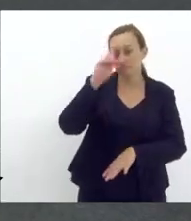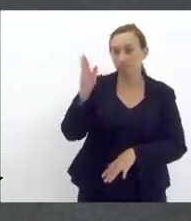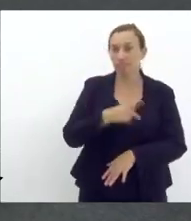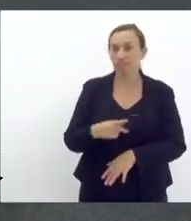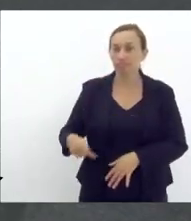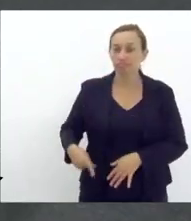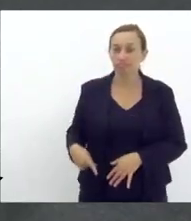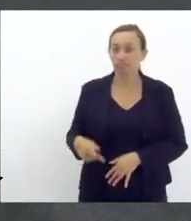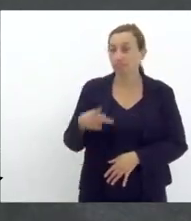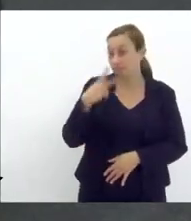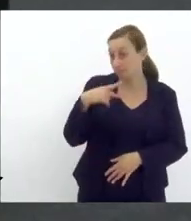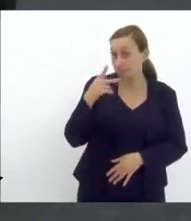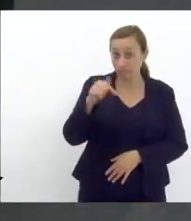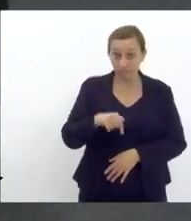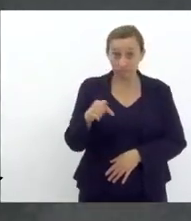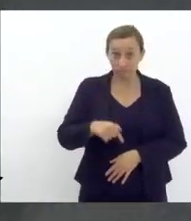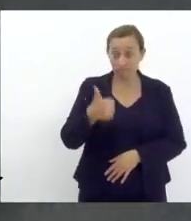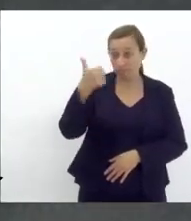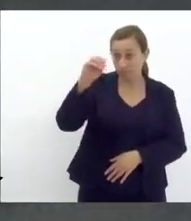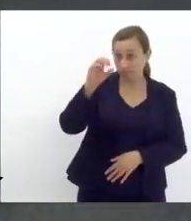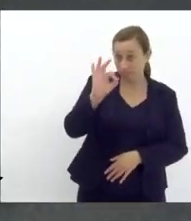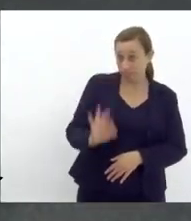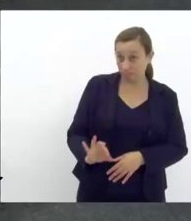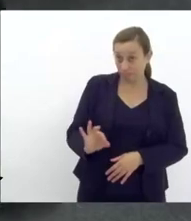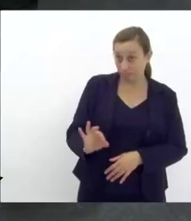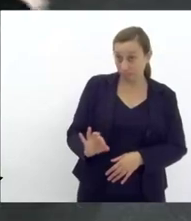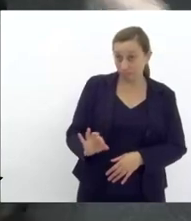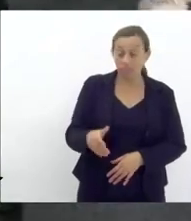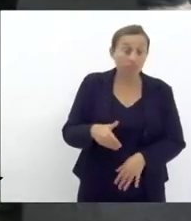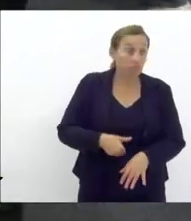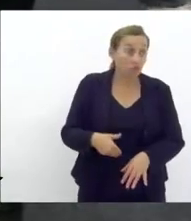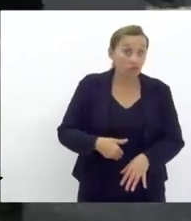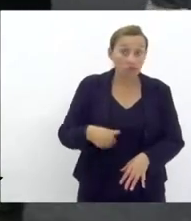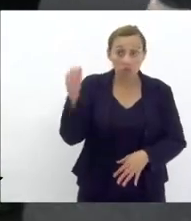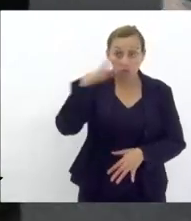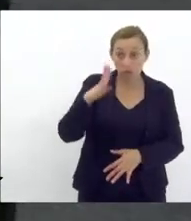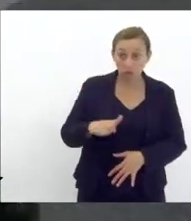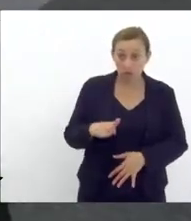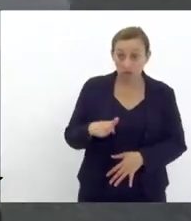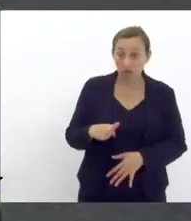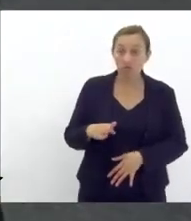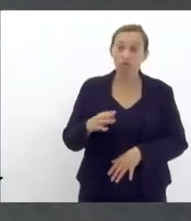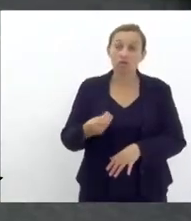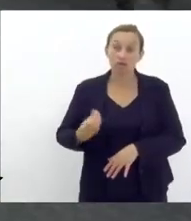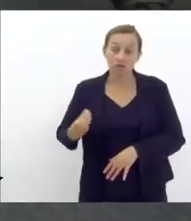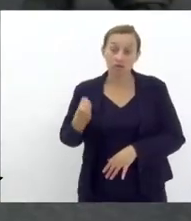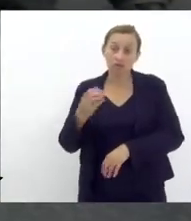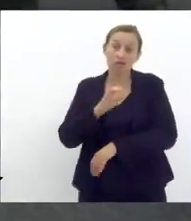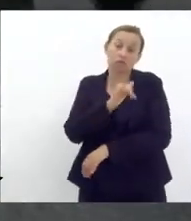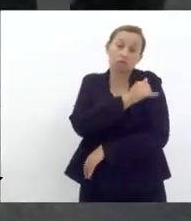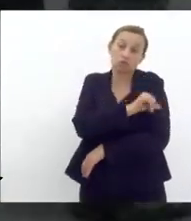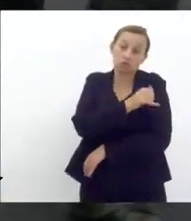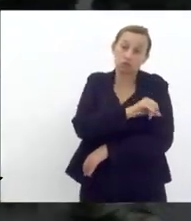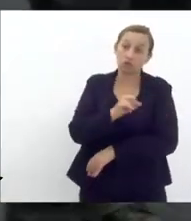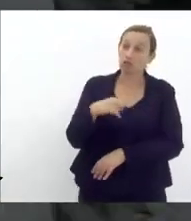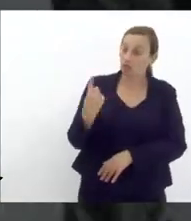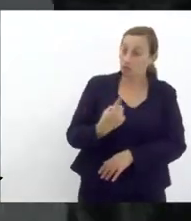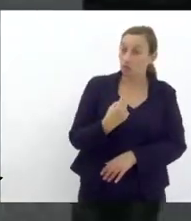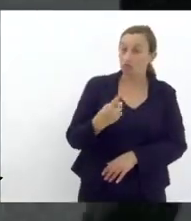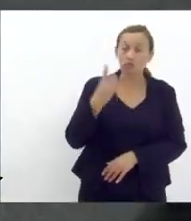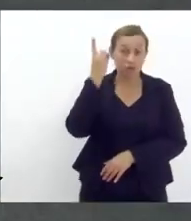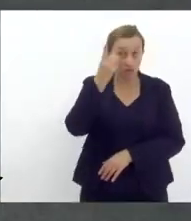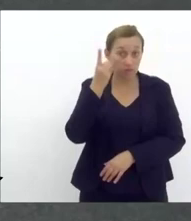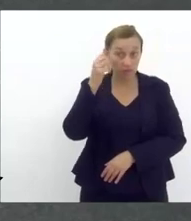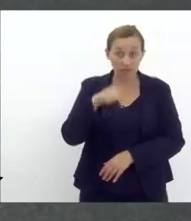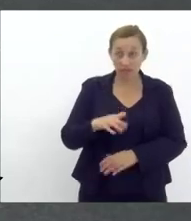Presidente quando falamos aqui que 10% dos Famintos do Brasil no Rio de Janeiro e o nosso Deputado